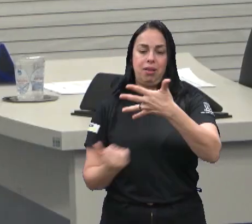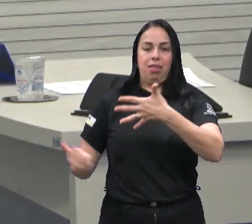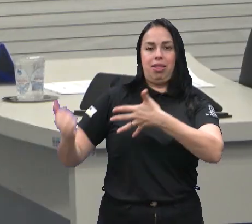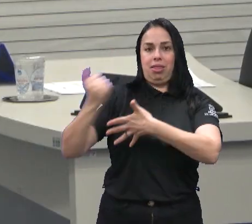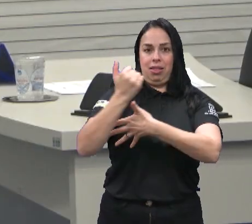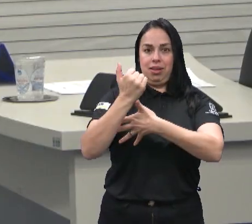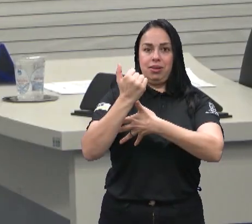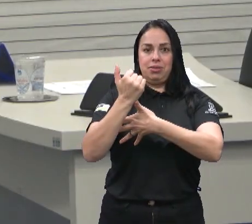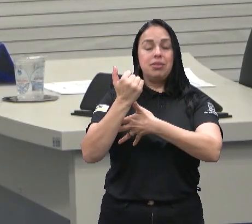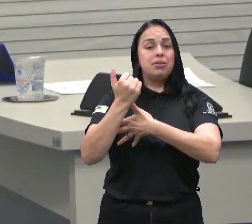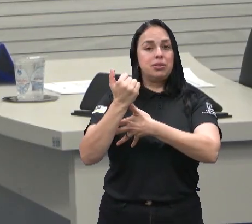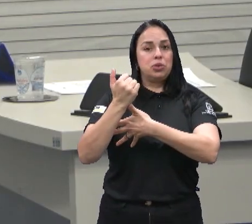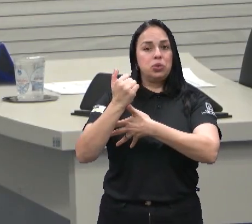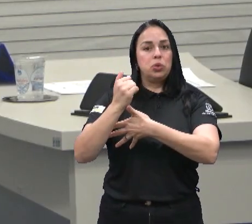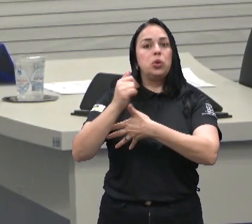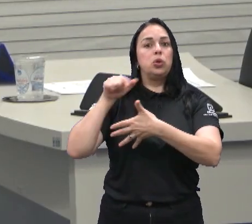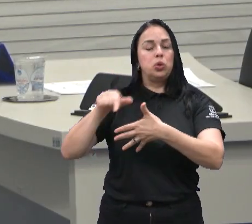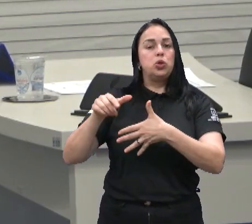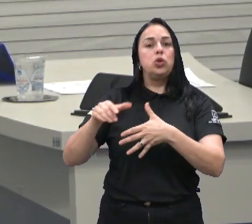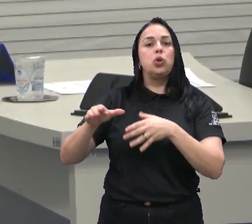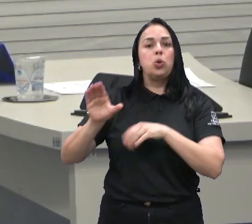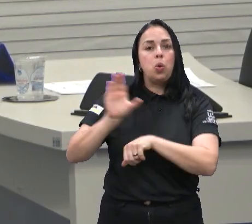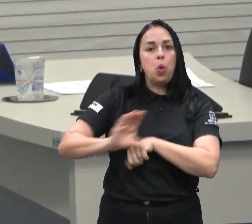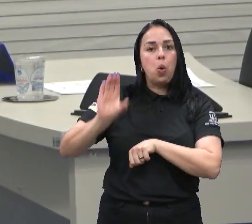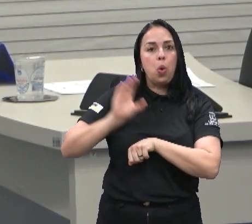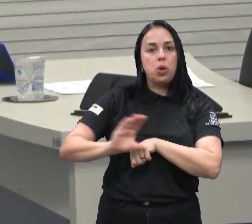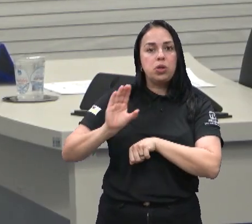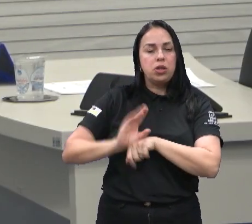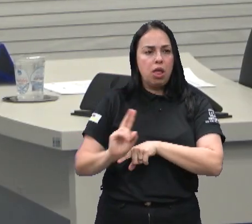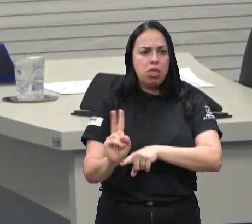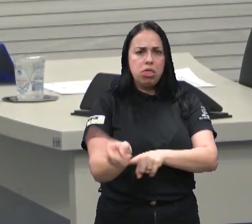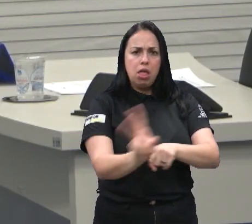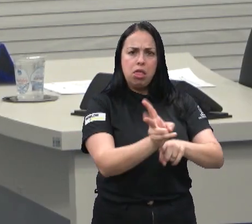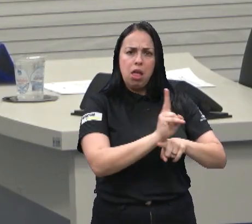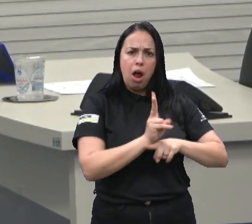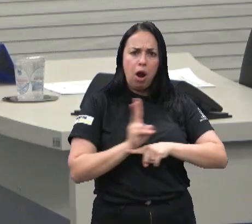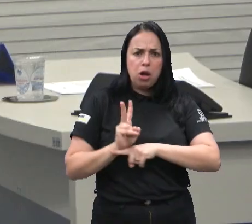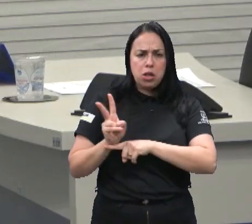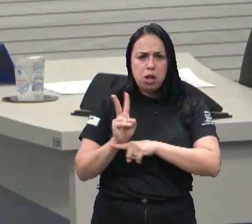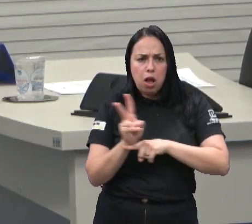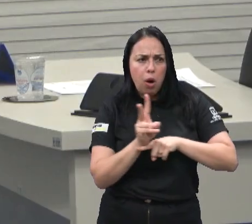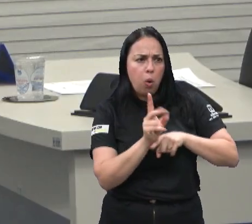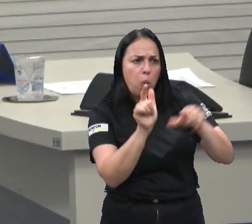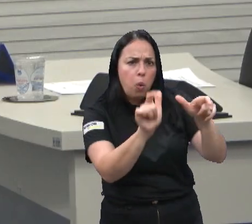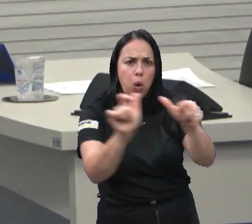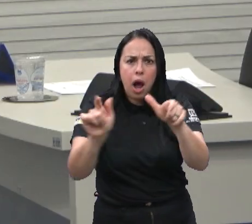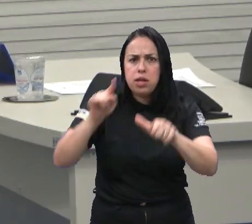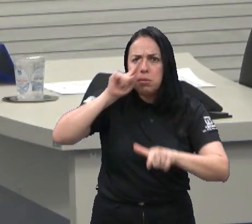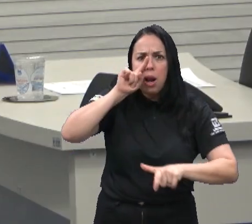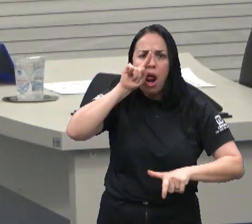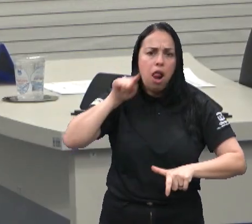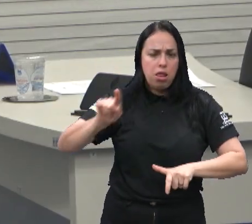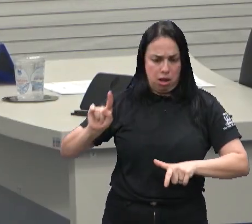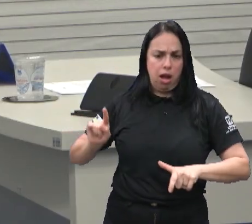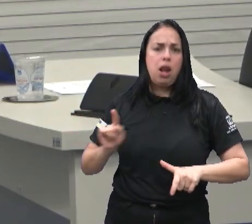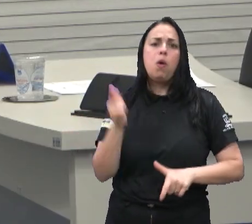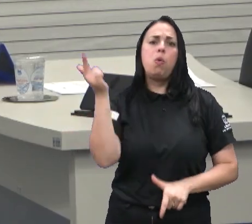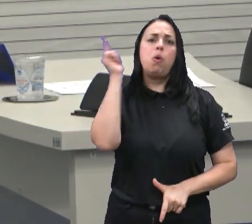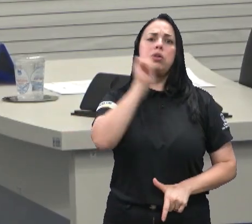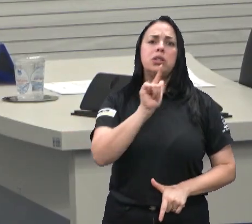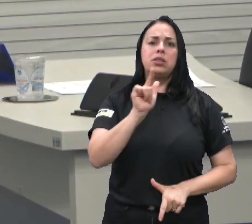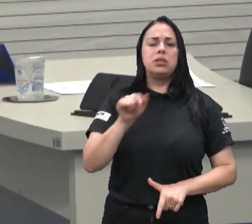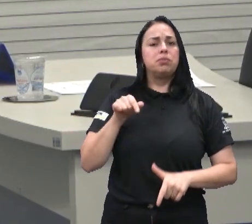4ª edição do curso de patrulhamento de áreas de alto risco, que foi promovido pelo